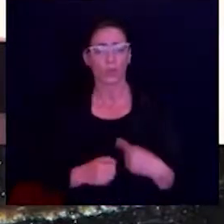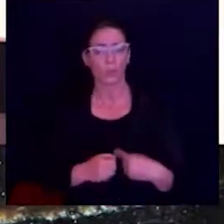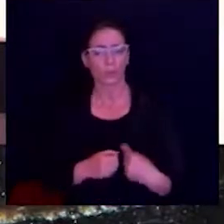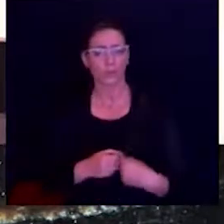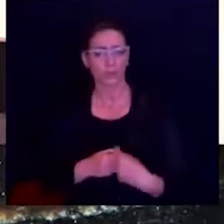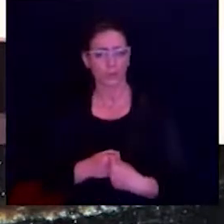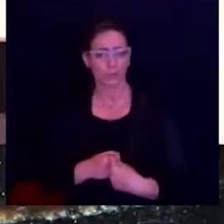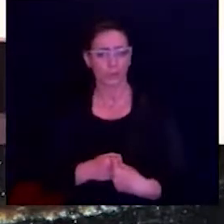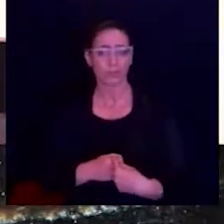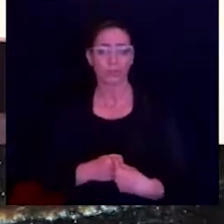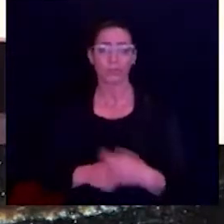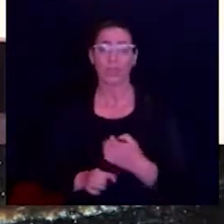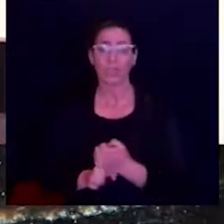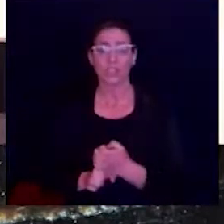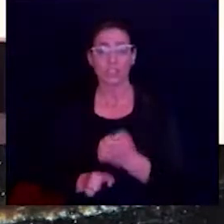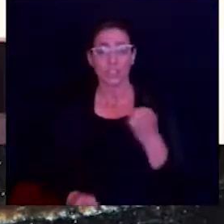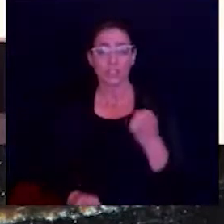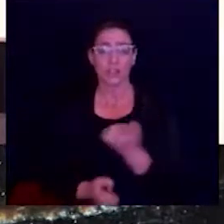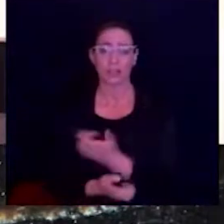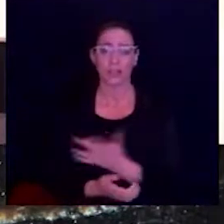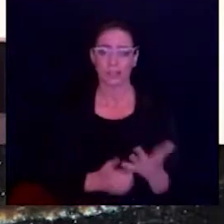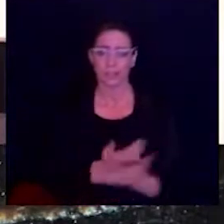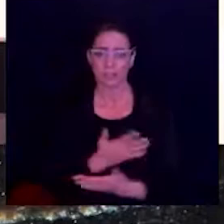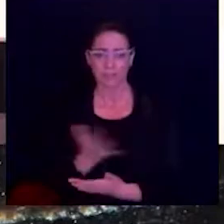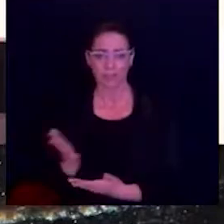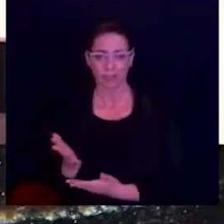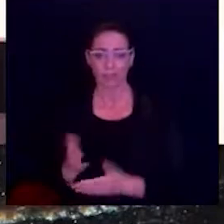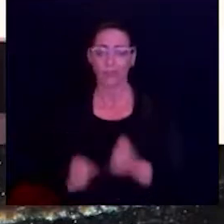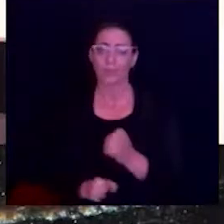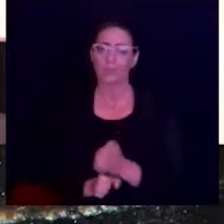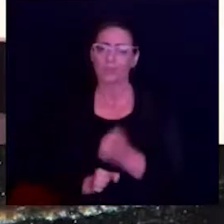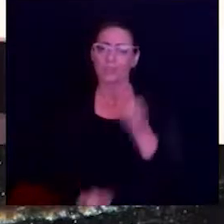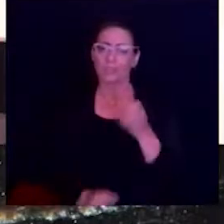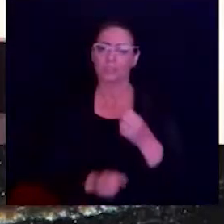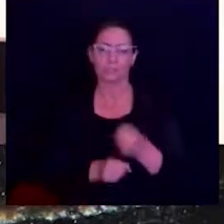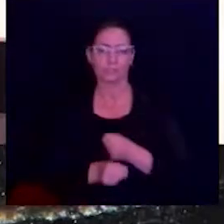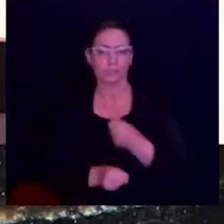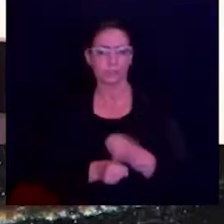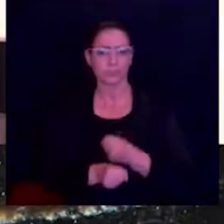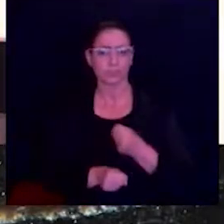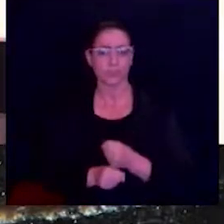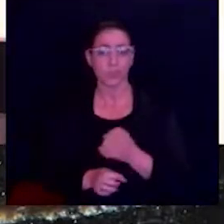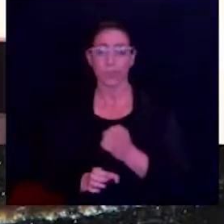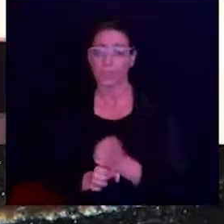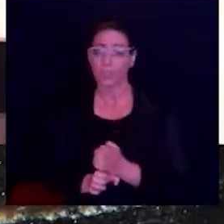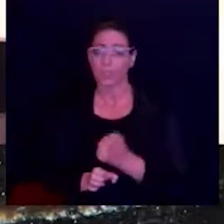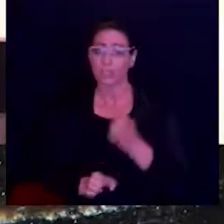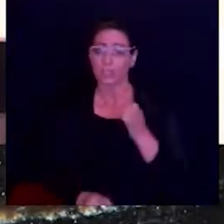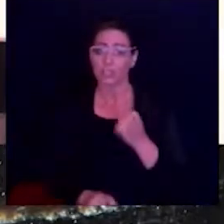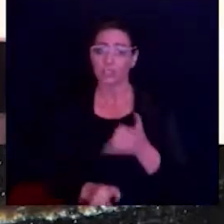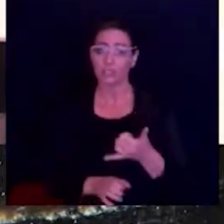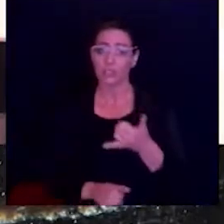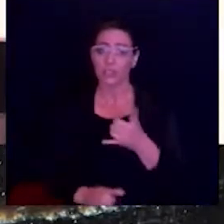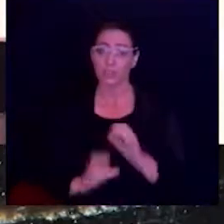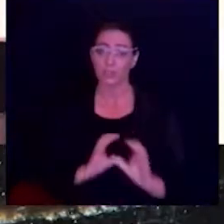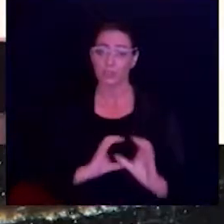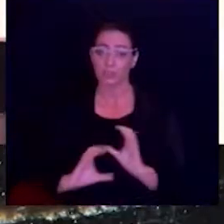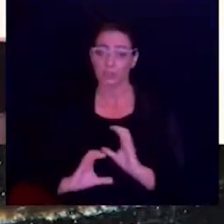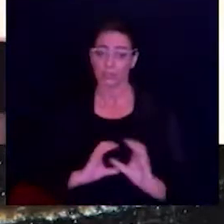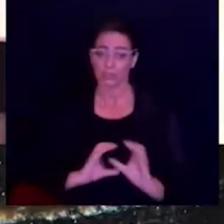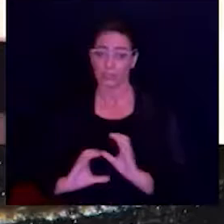Urbanismo, Engenharia Ambiental, Engenharia Civil, Engenharia de